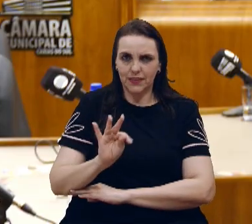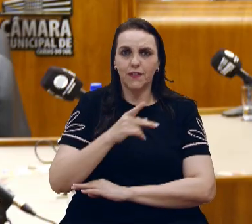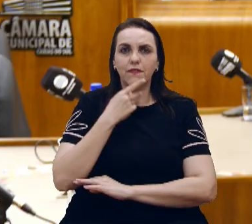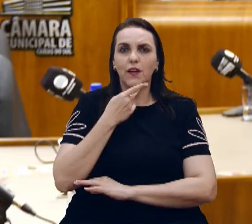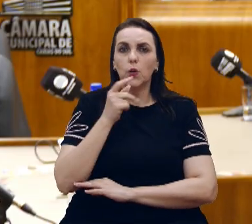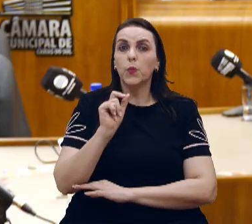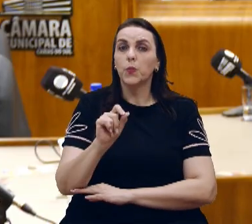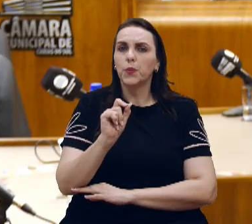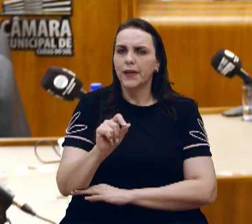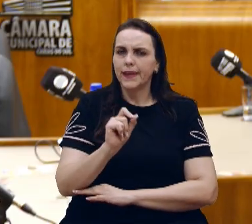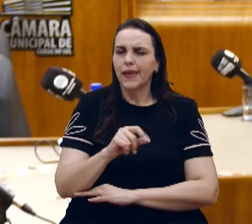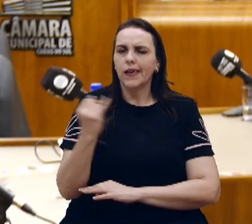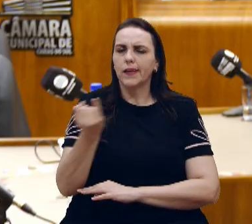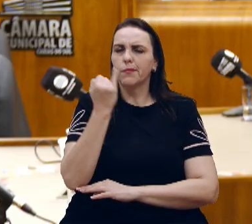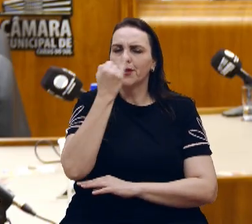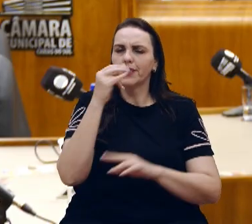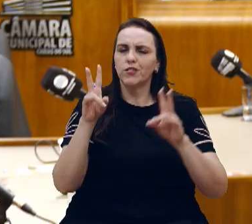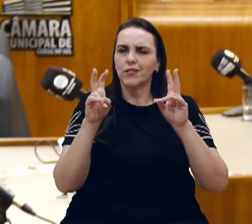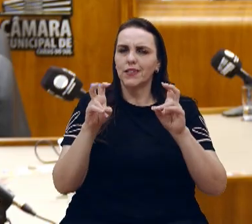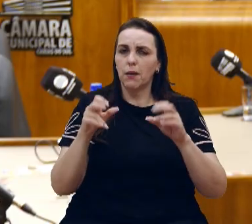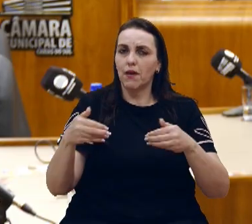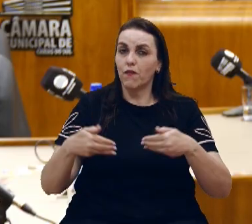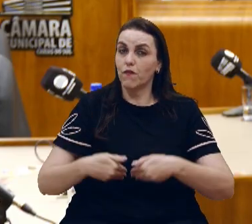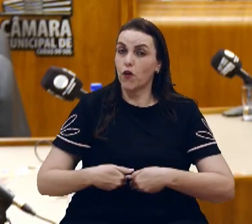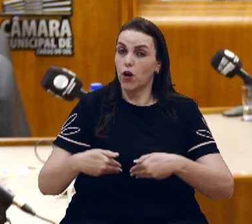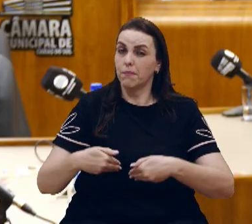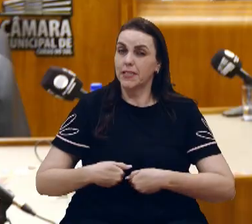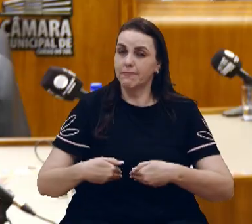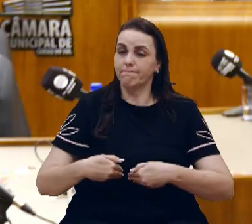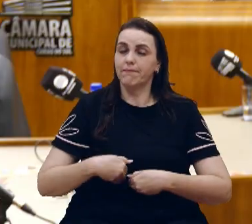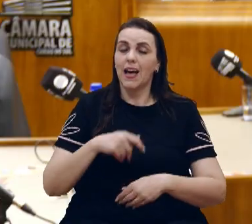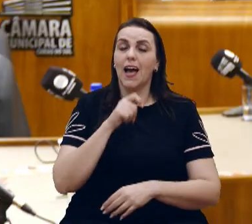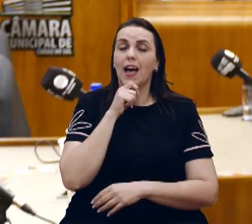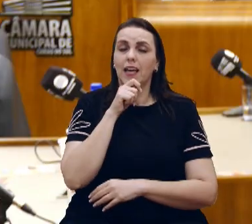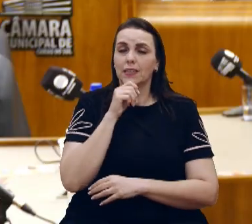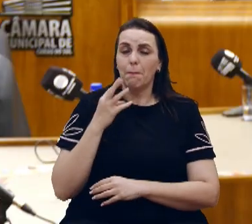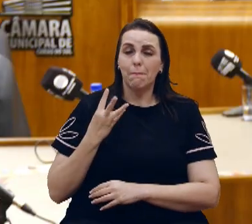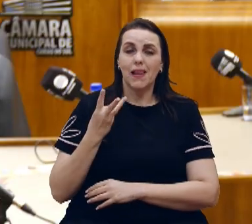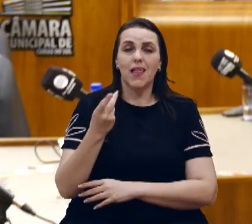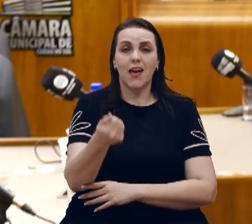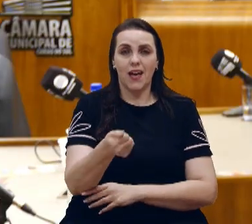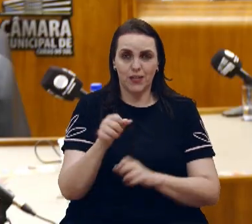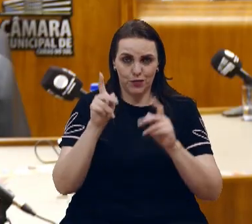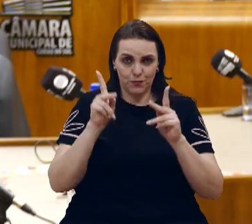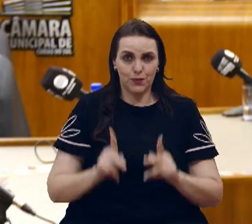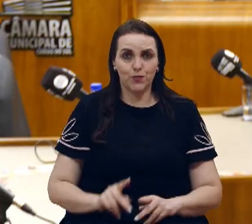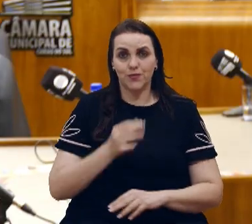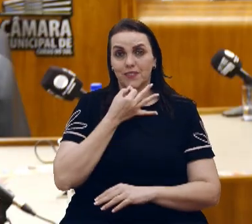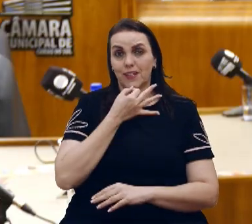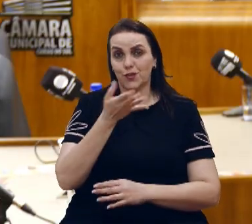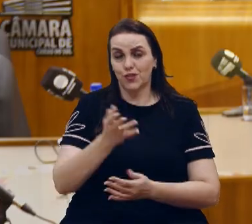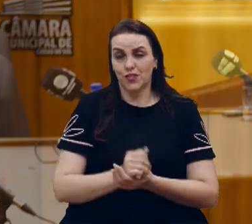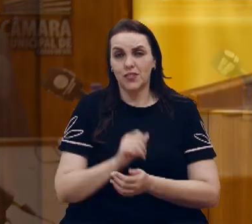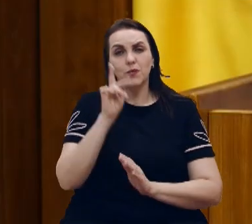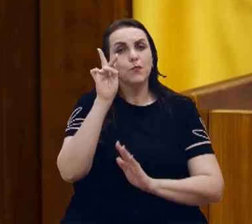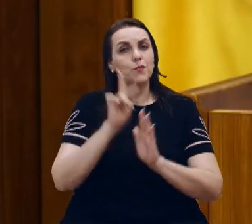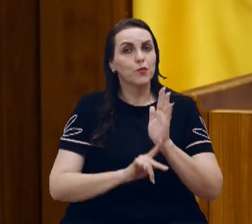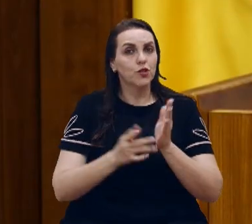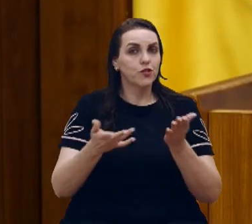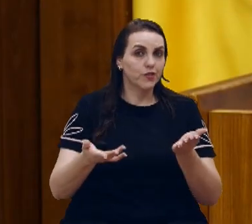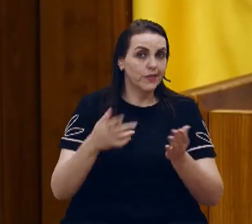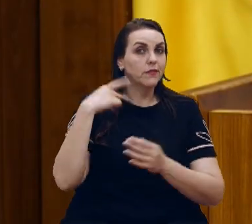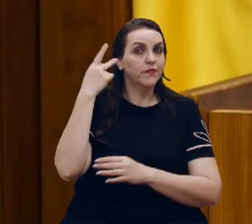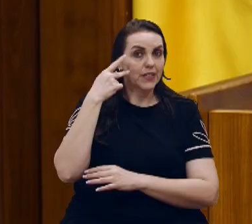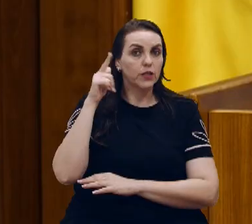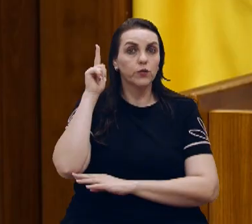de um importante tema, a fome, né, que ainda atinge milhares de pessoas em Caxias do Sul. Um projeto então do